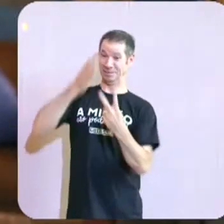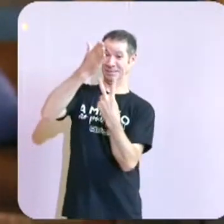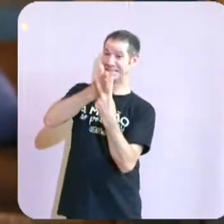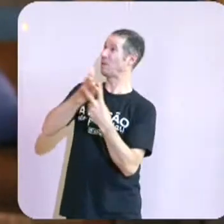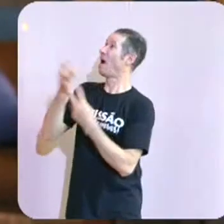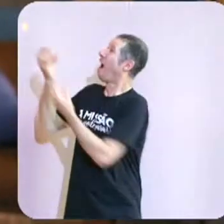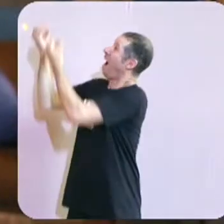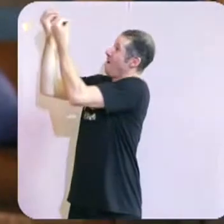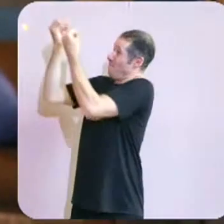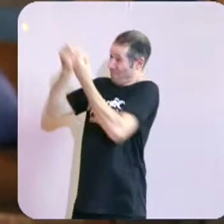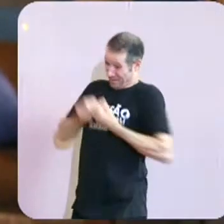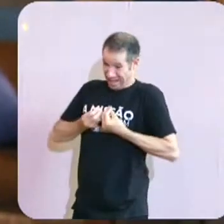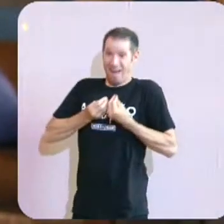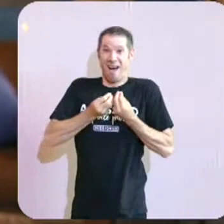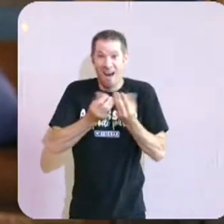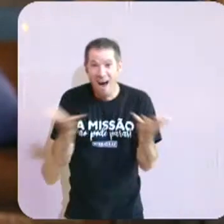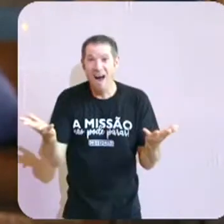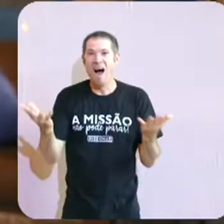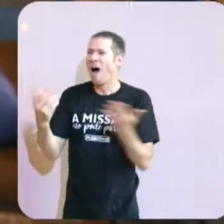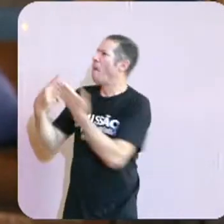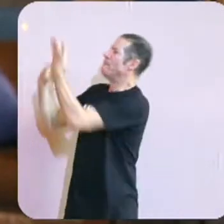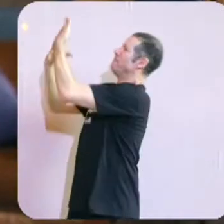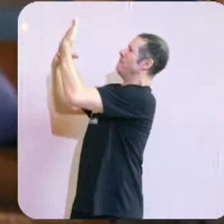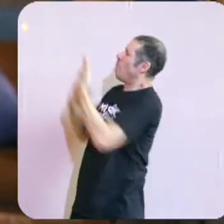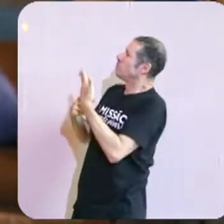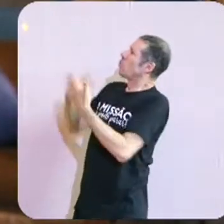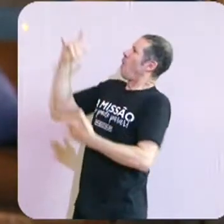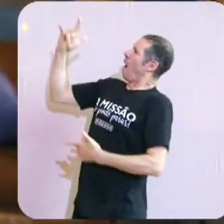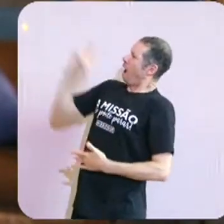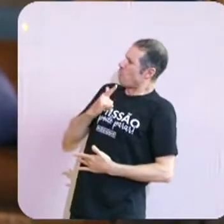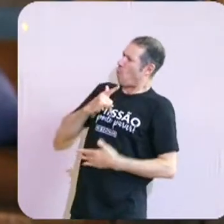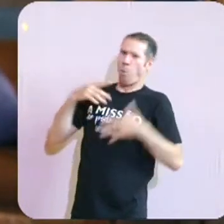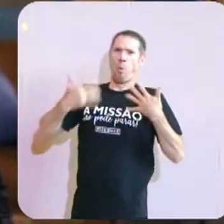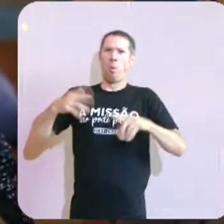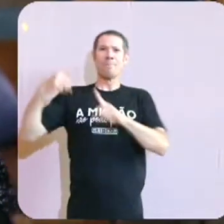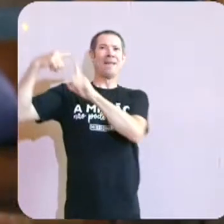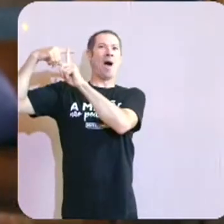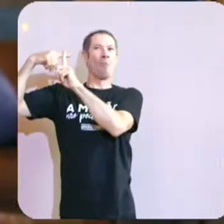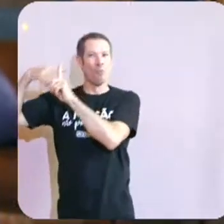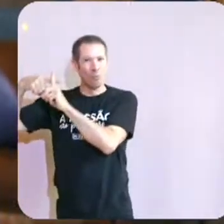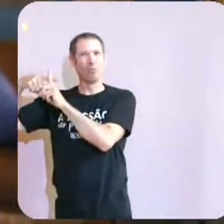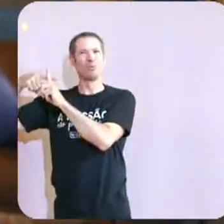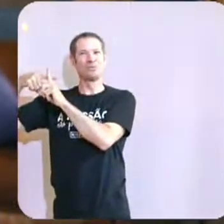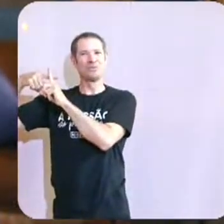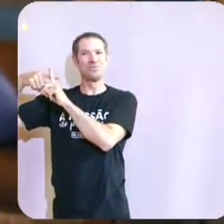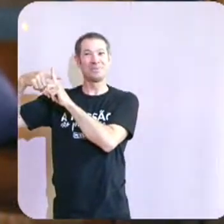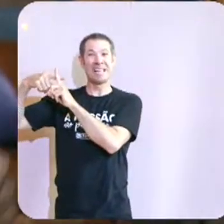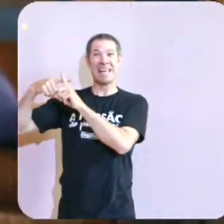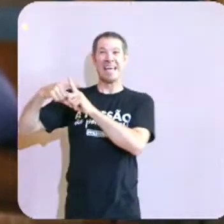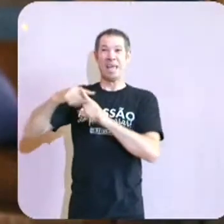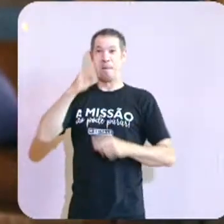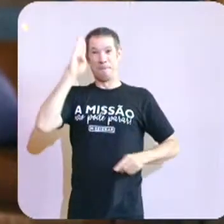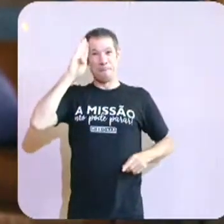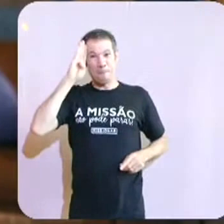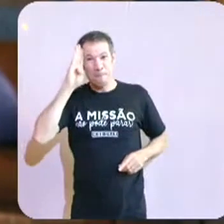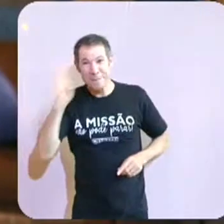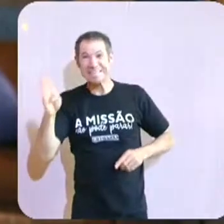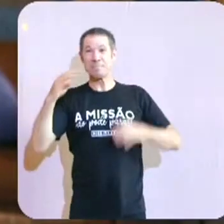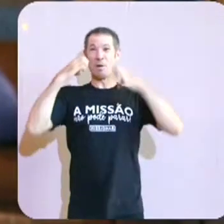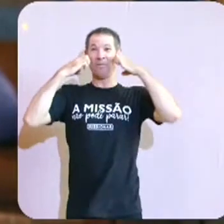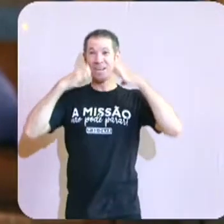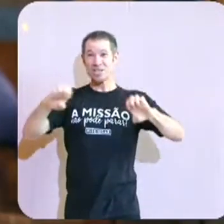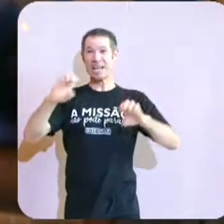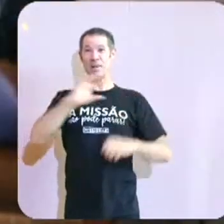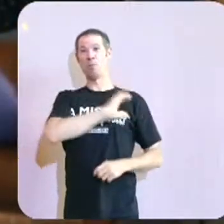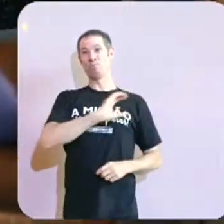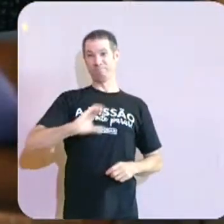por você, demonstrou o maior amor que Deus Pai podia nos dar na cruz. A cruz é o centro desse evangelho, com Cristo